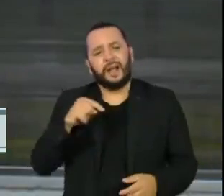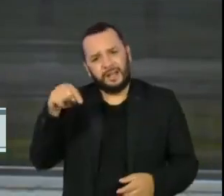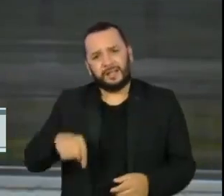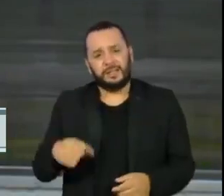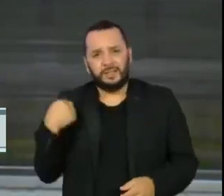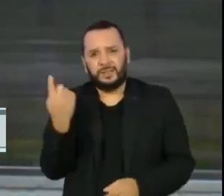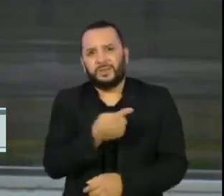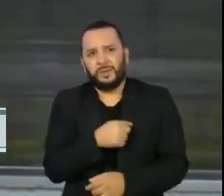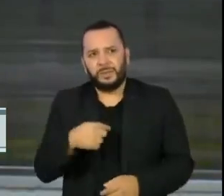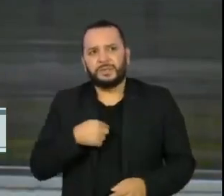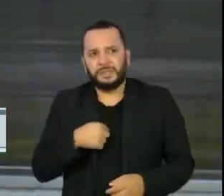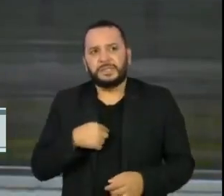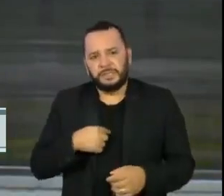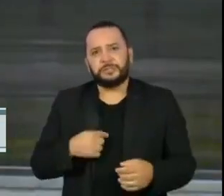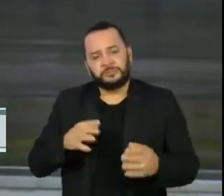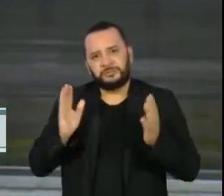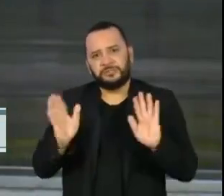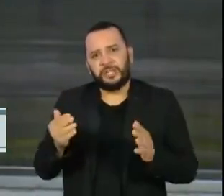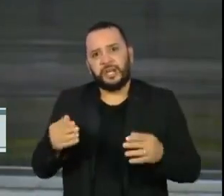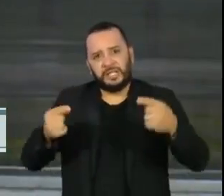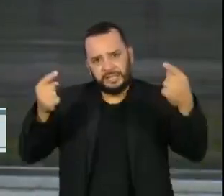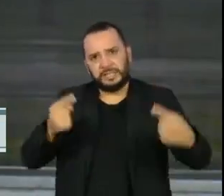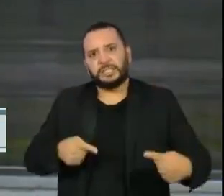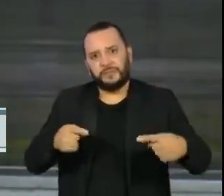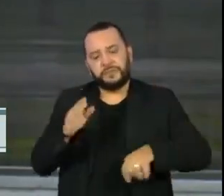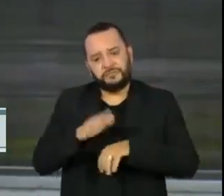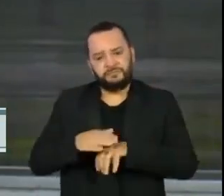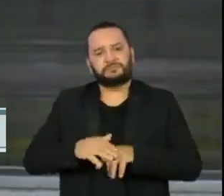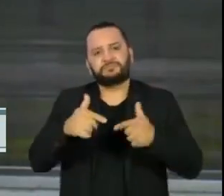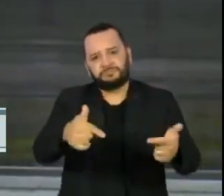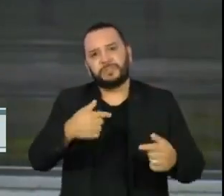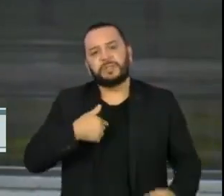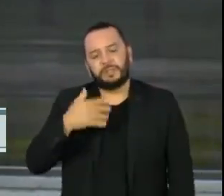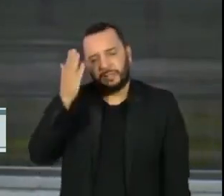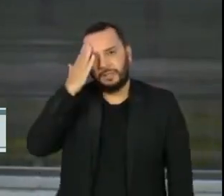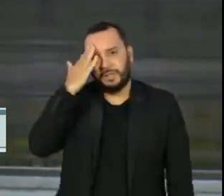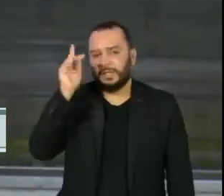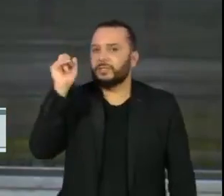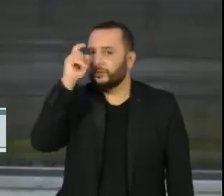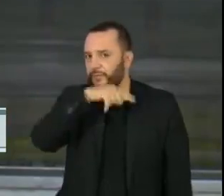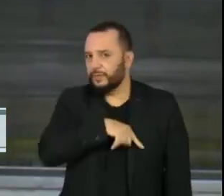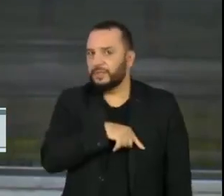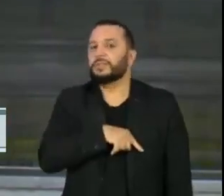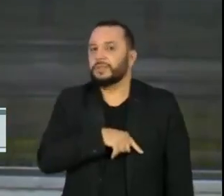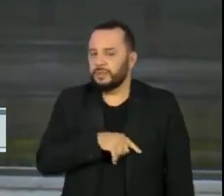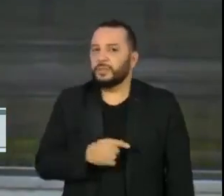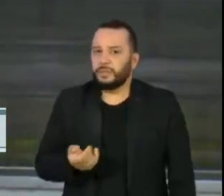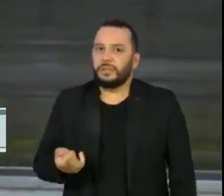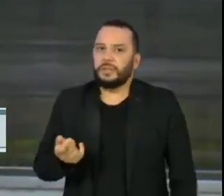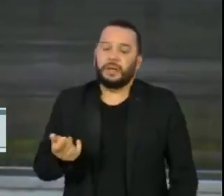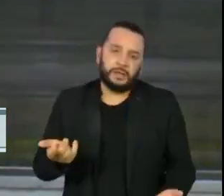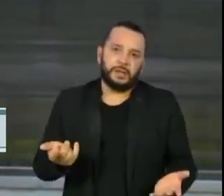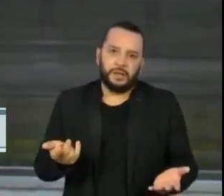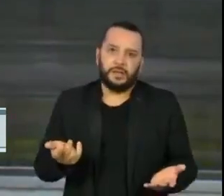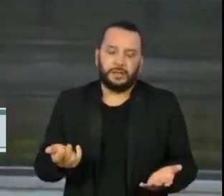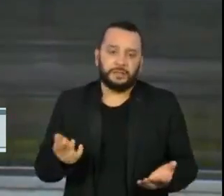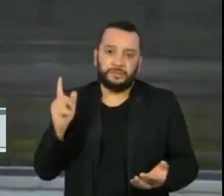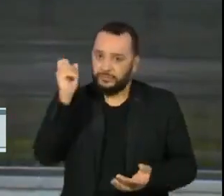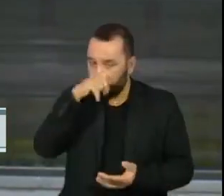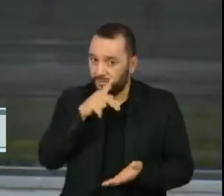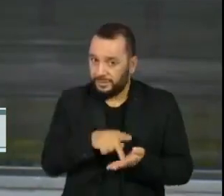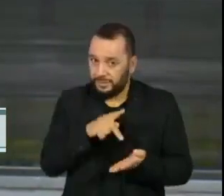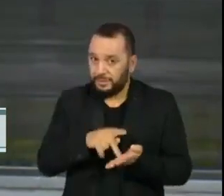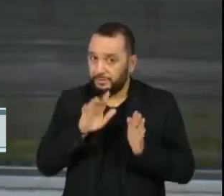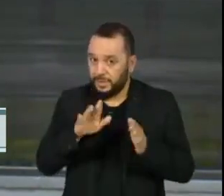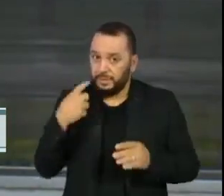realidade, enfrentamos a realidade. É duro, é difícil, é desgastante, é impopular, mas nós